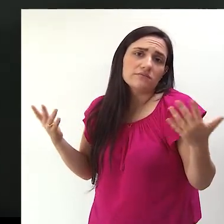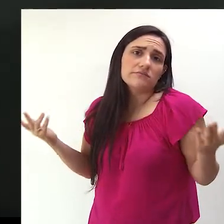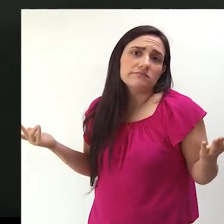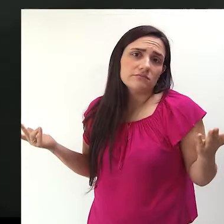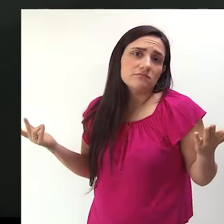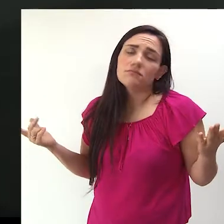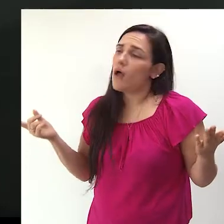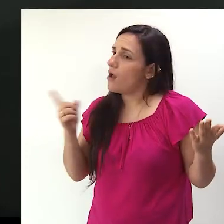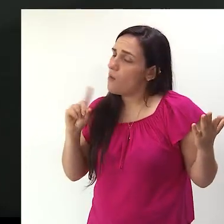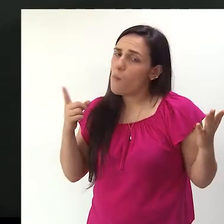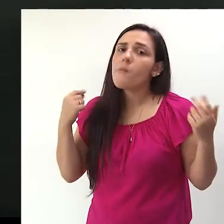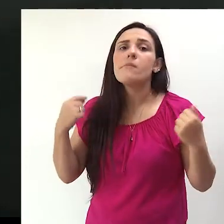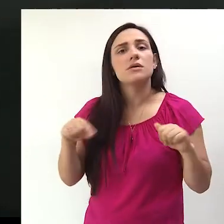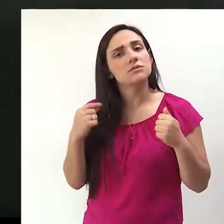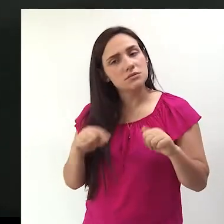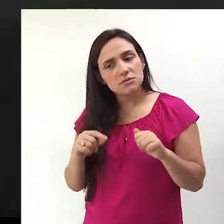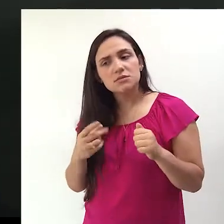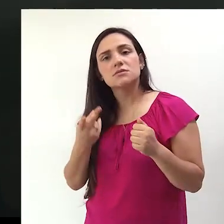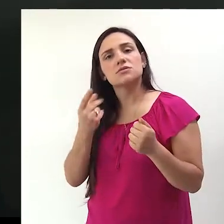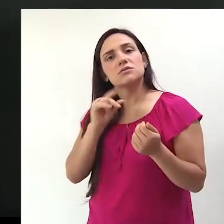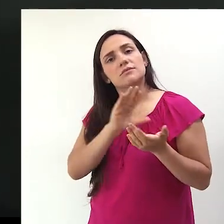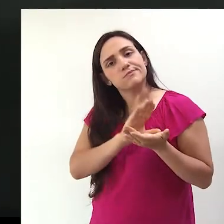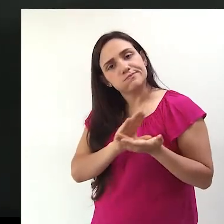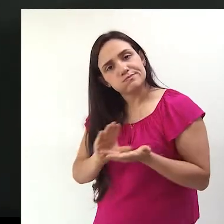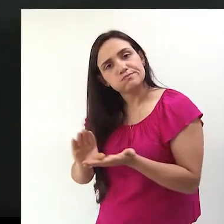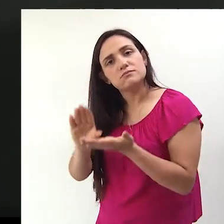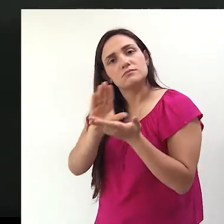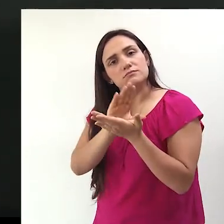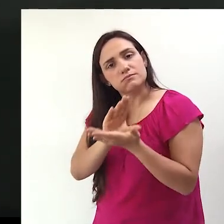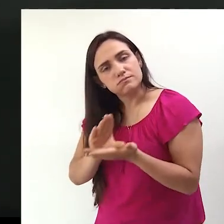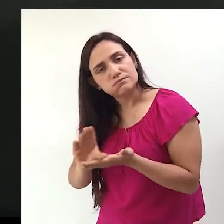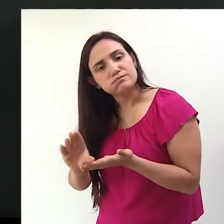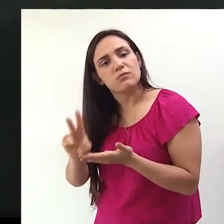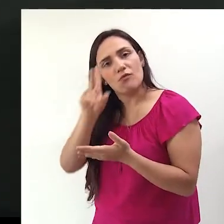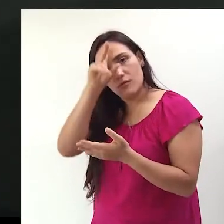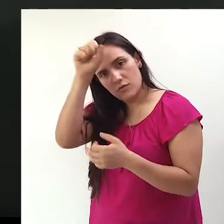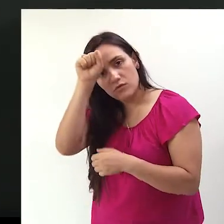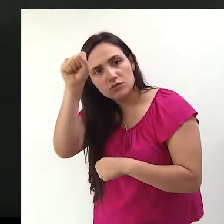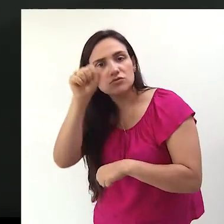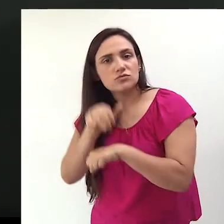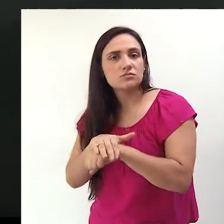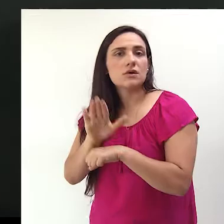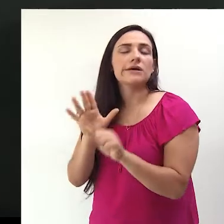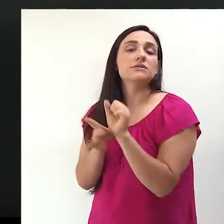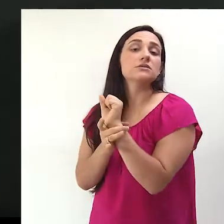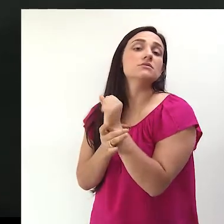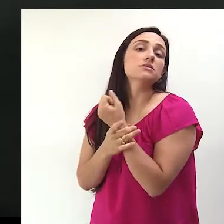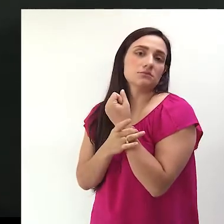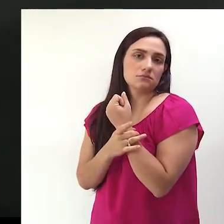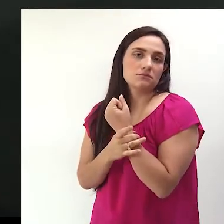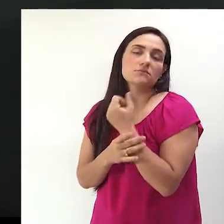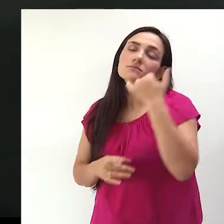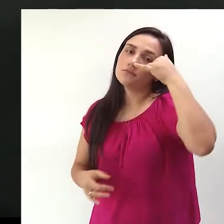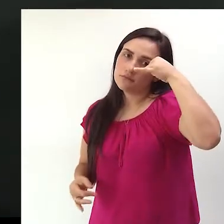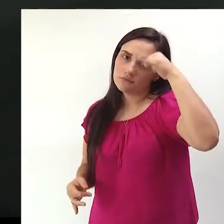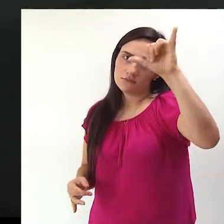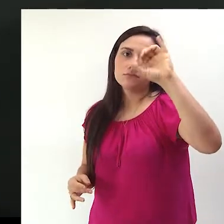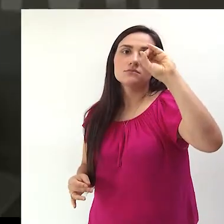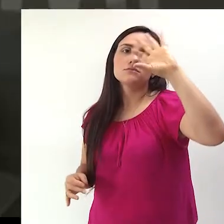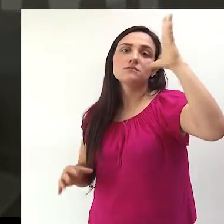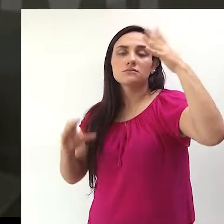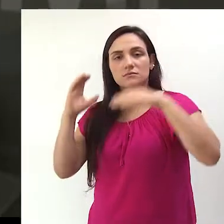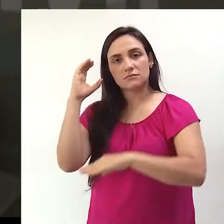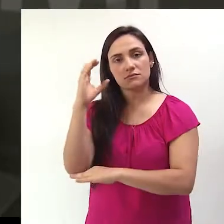puder evitar. Então, aos poucos, ir levando medidas de segurança para a sua propriedade rural, para que evite que o crime aconteça,